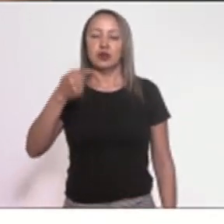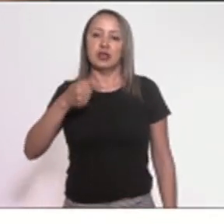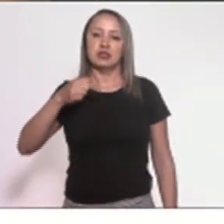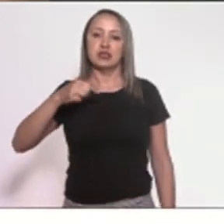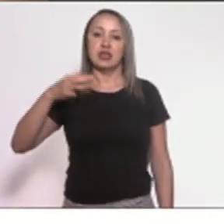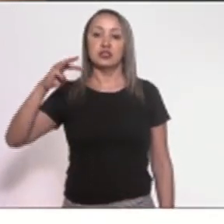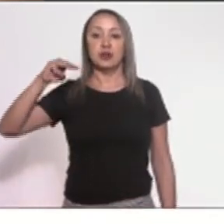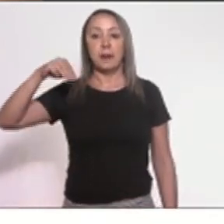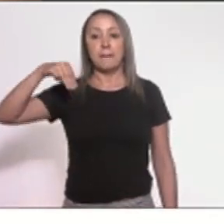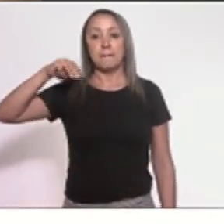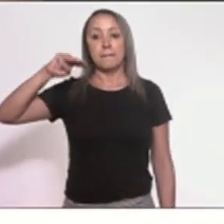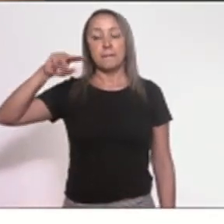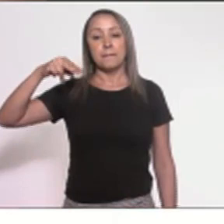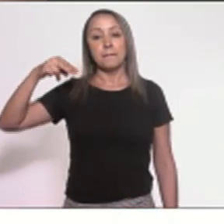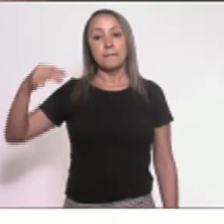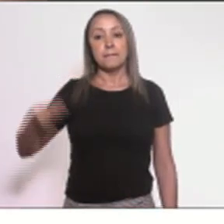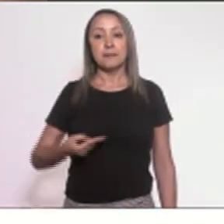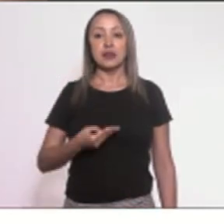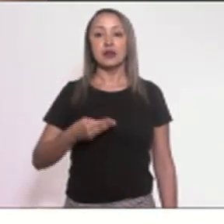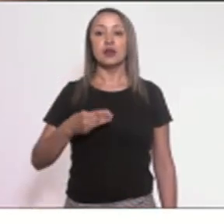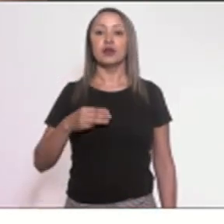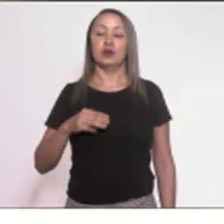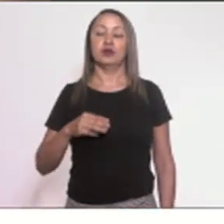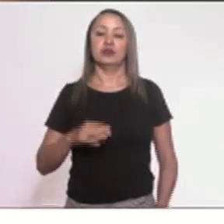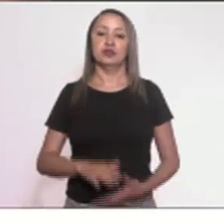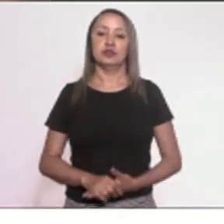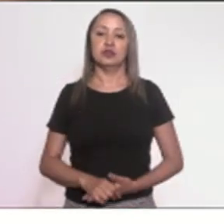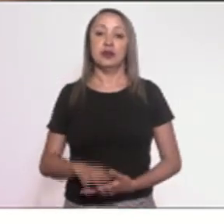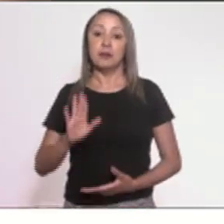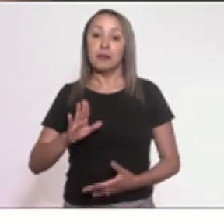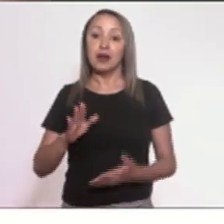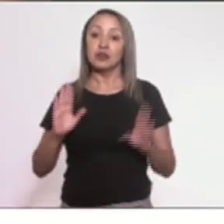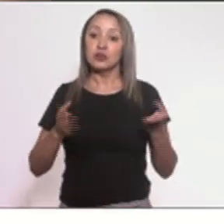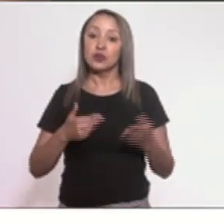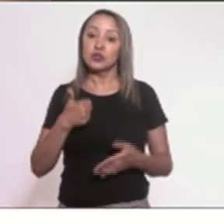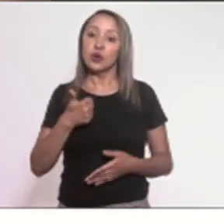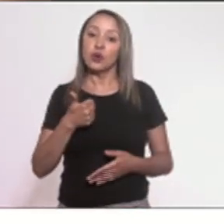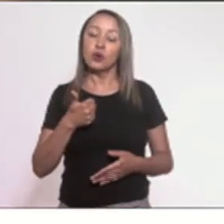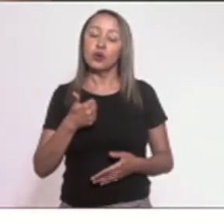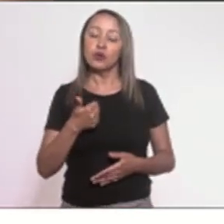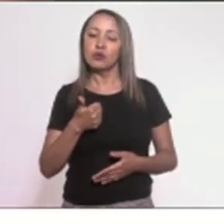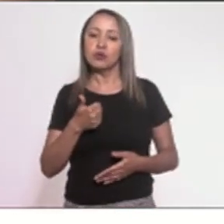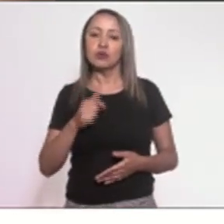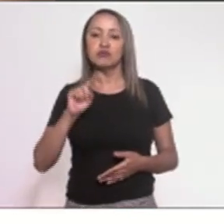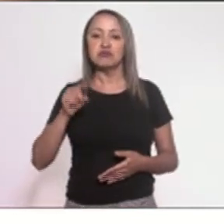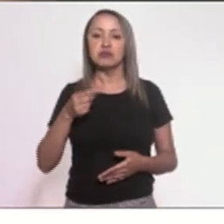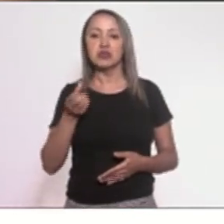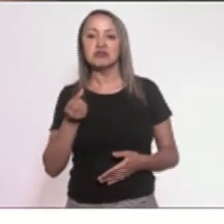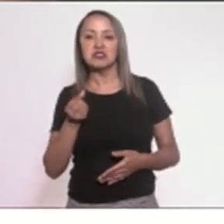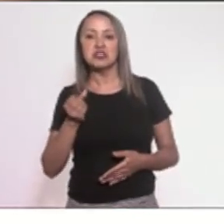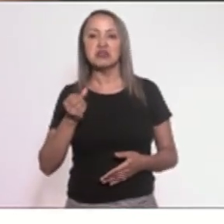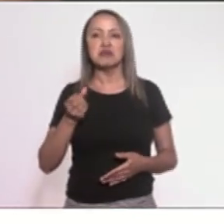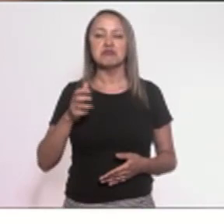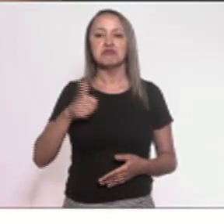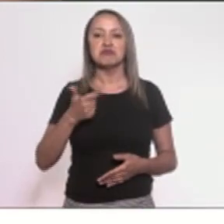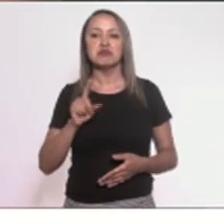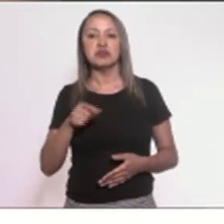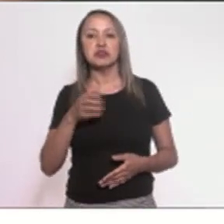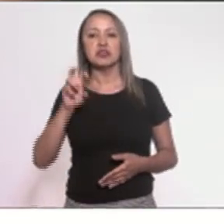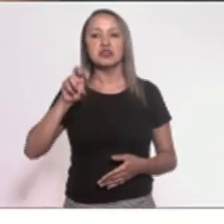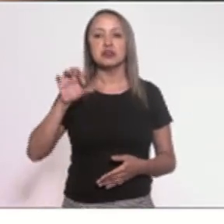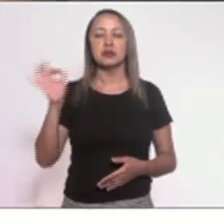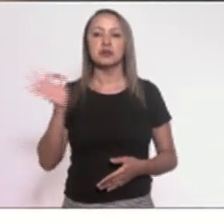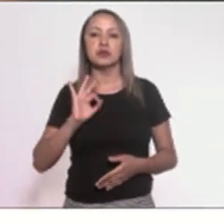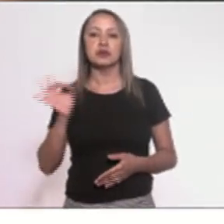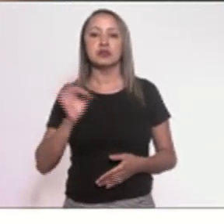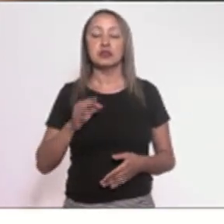de cana-de-açúcar e hoje nós só produzimos 1,5%. Então é de importância, de muita importância, que esse